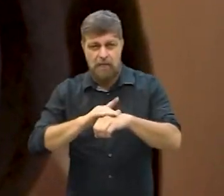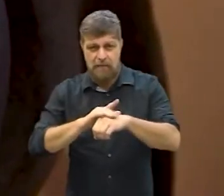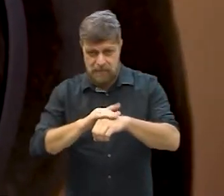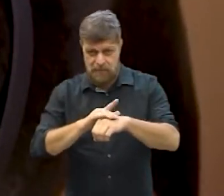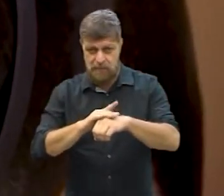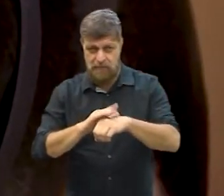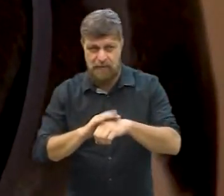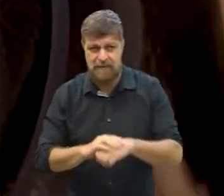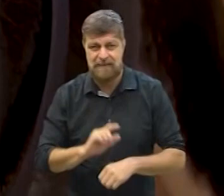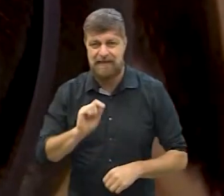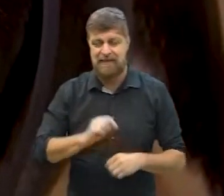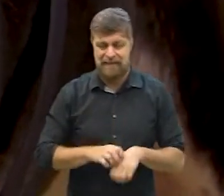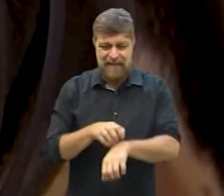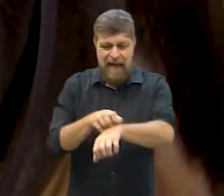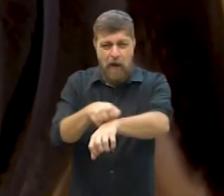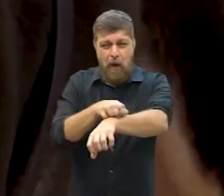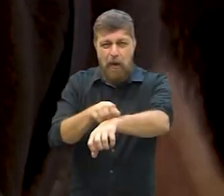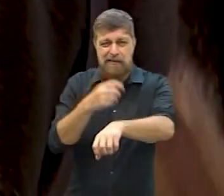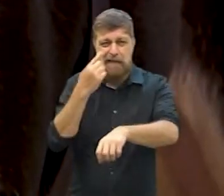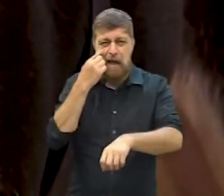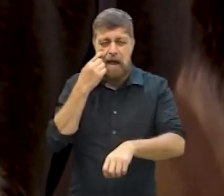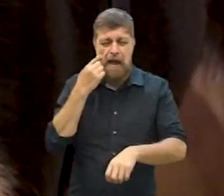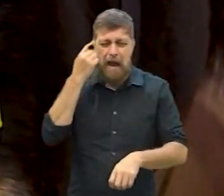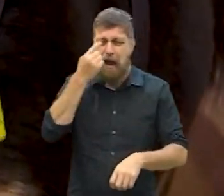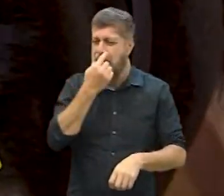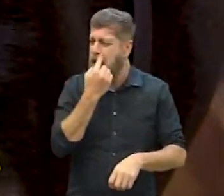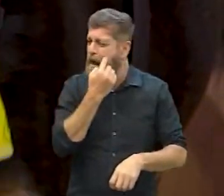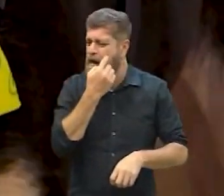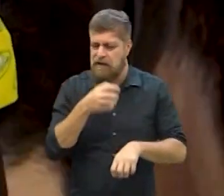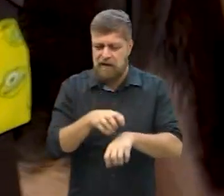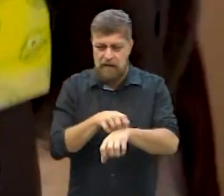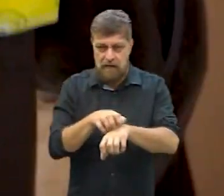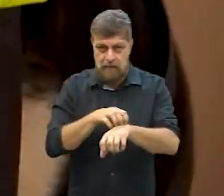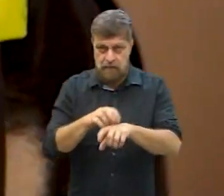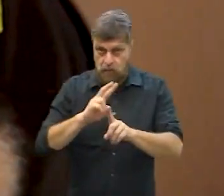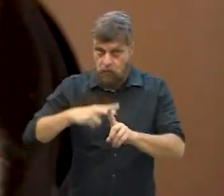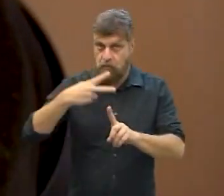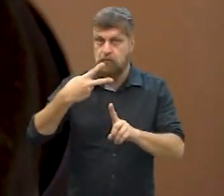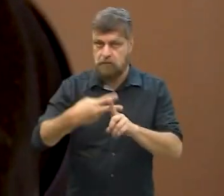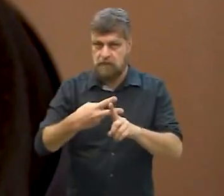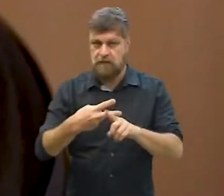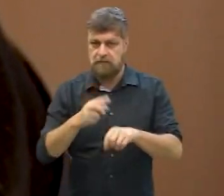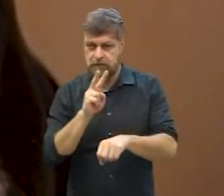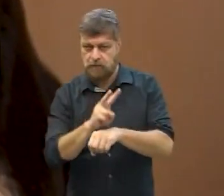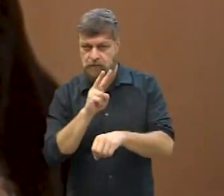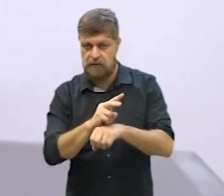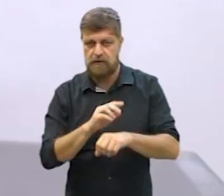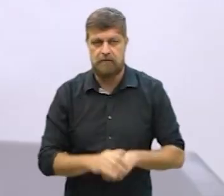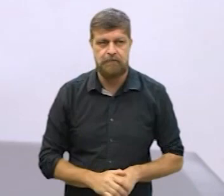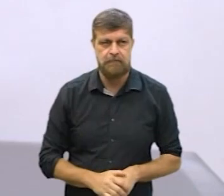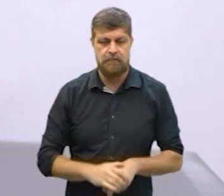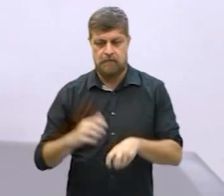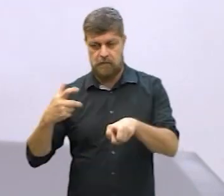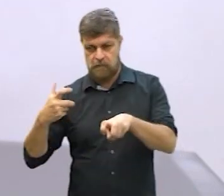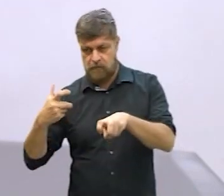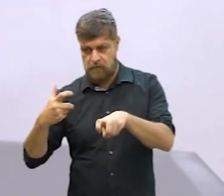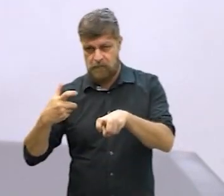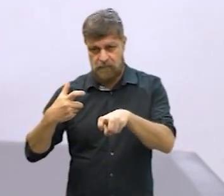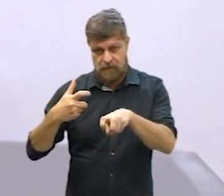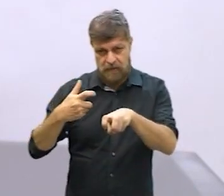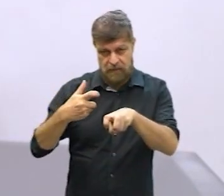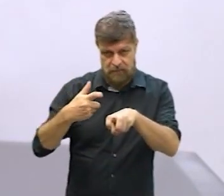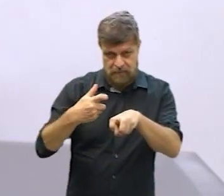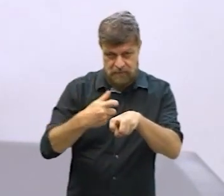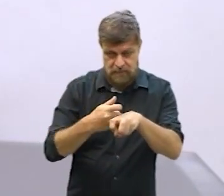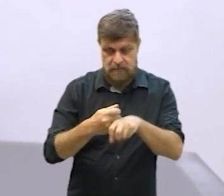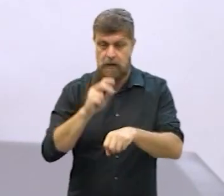Ele tem uma doença autoimune que provoca alergia na pele. Por isso, os cuidados são redobrados. A vacina,